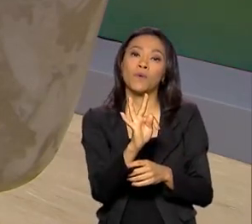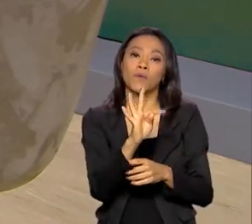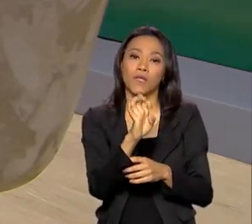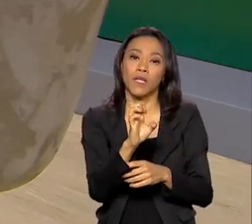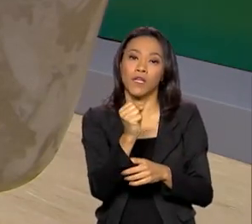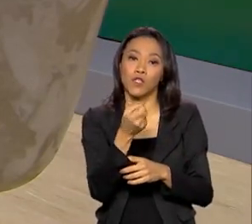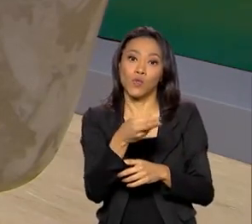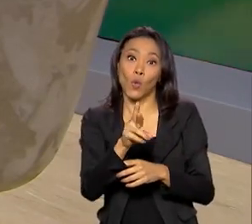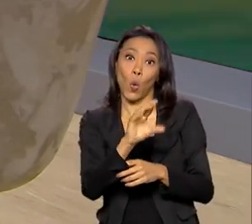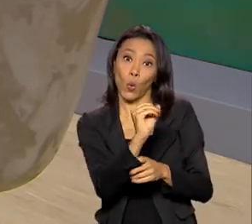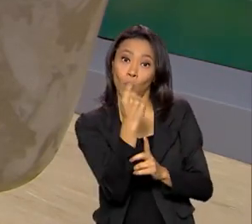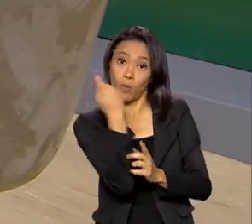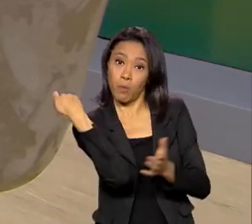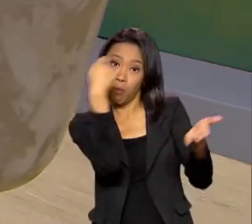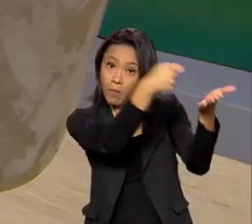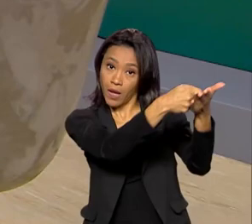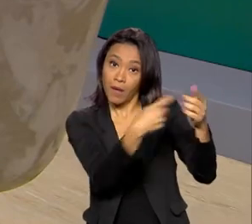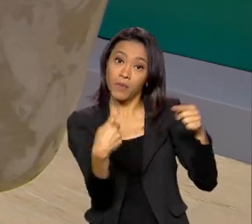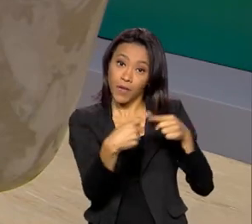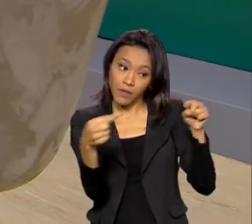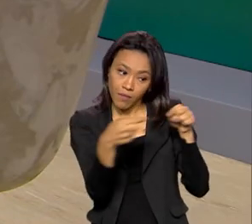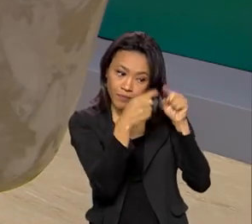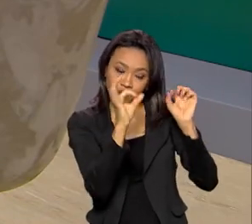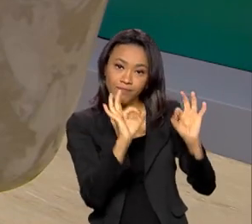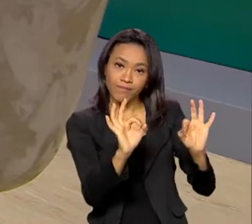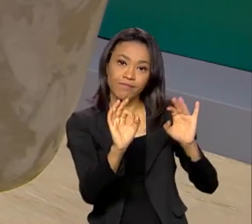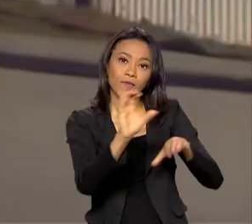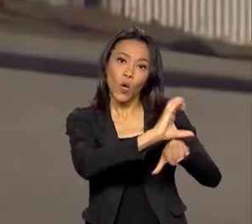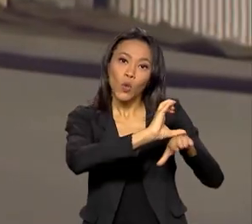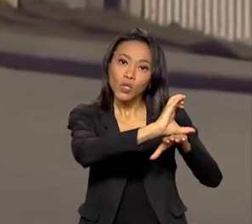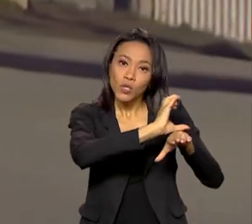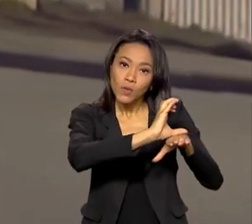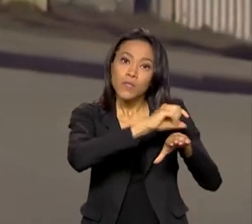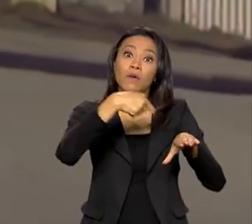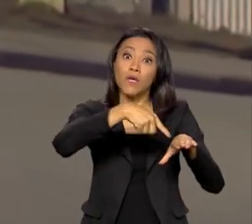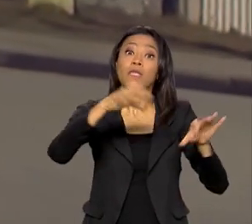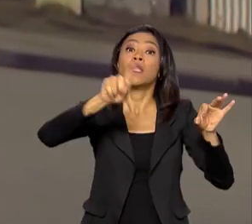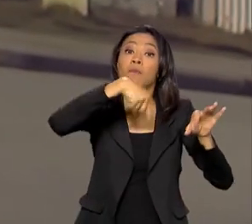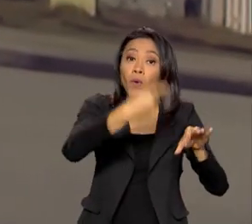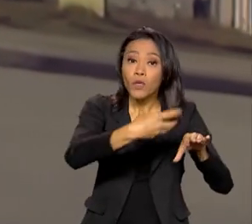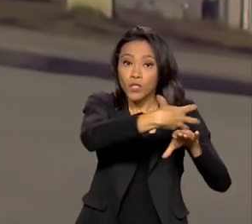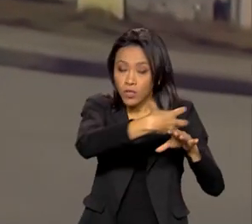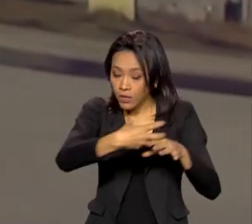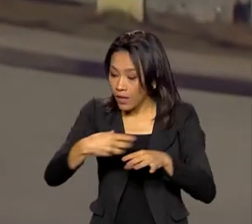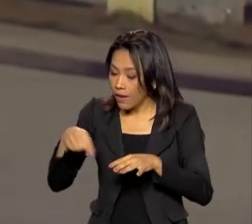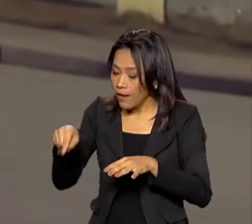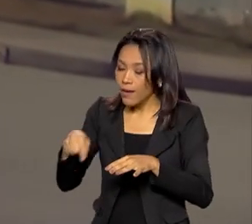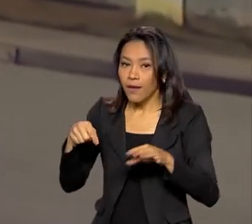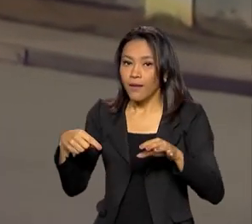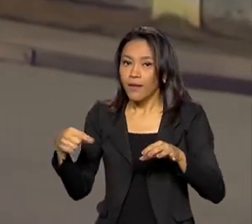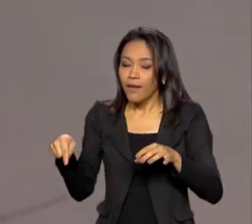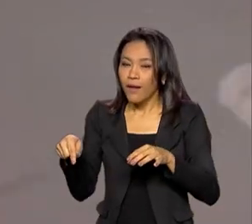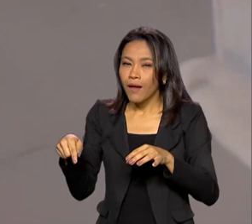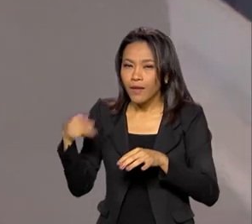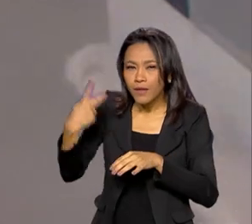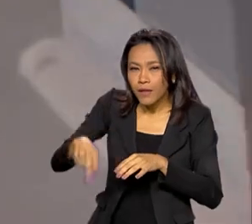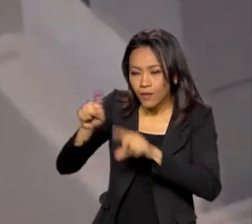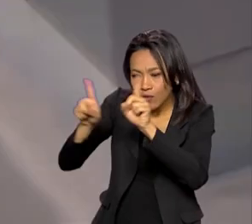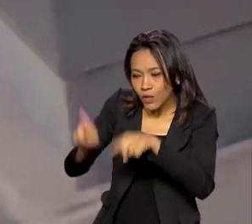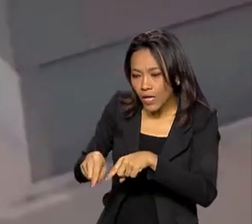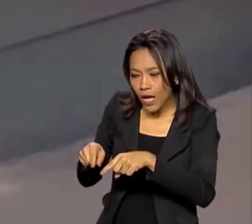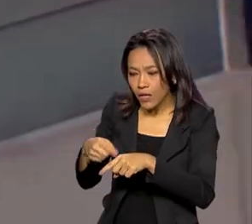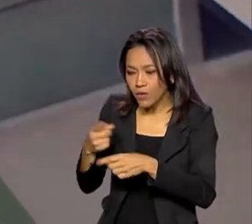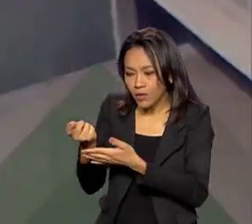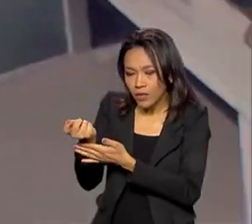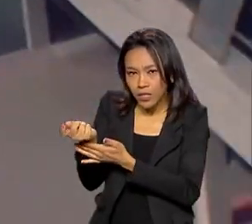Tesouro, é constitucional que a empresa estenda aos seus trabalhadores a parcela relacionada